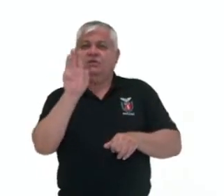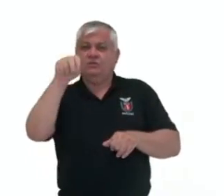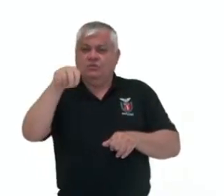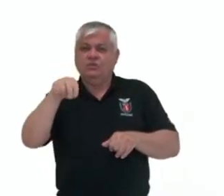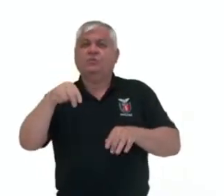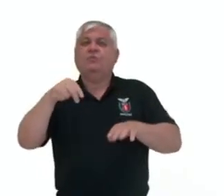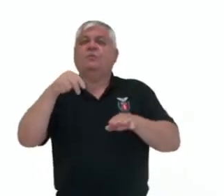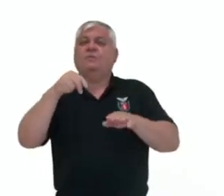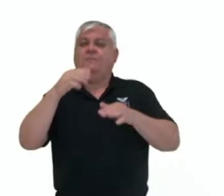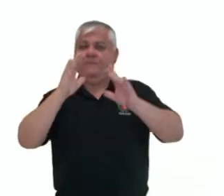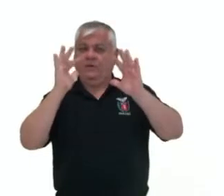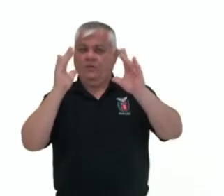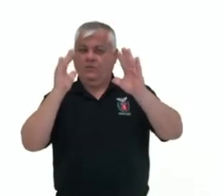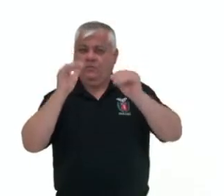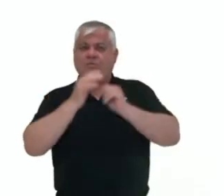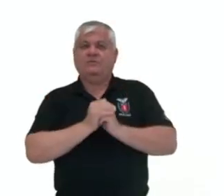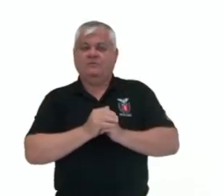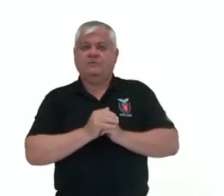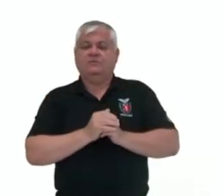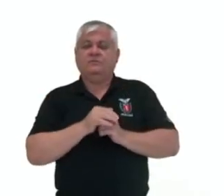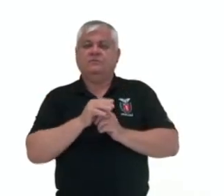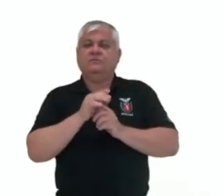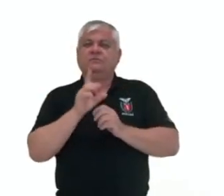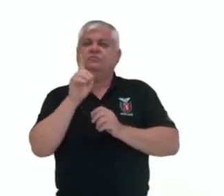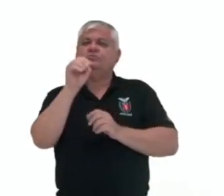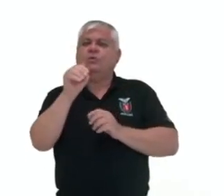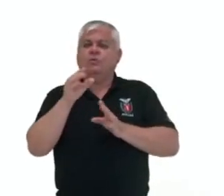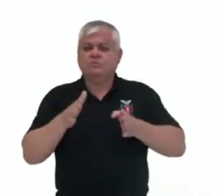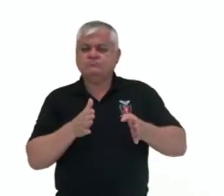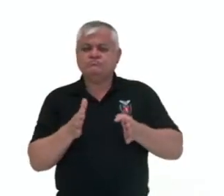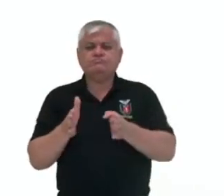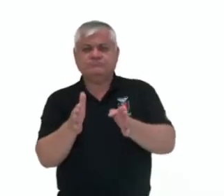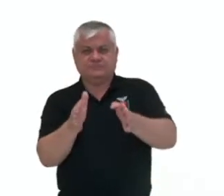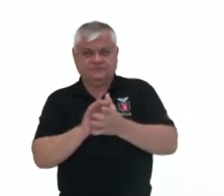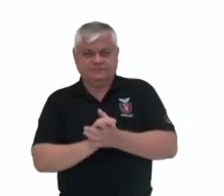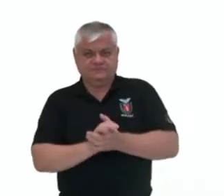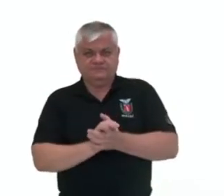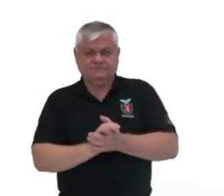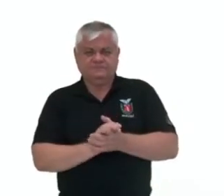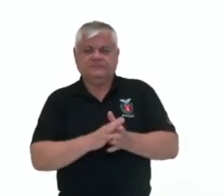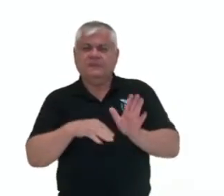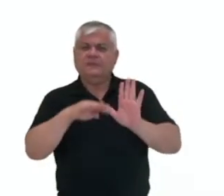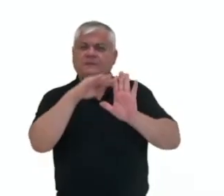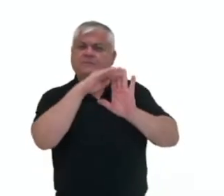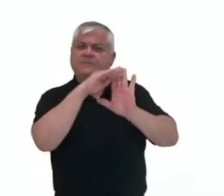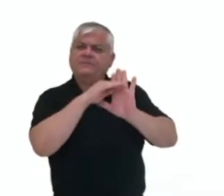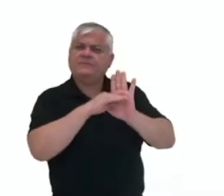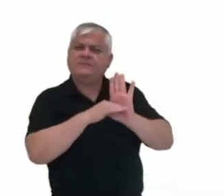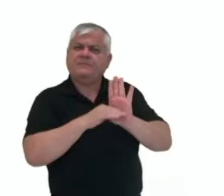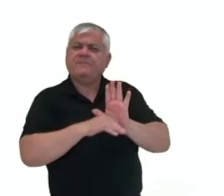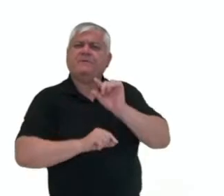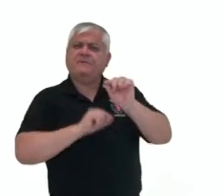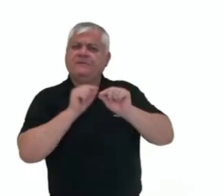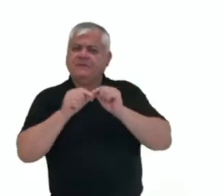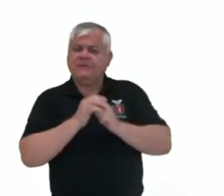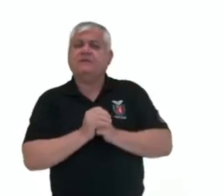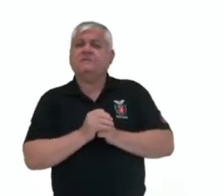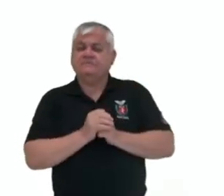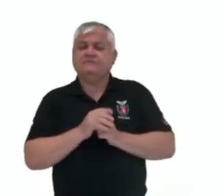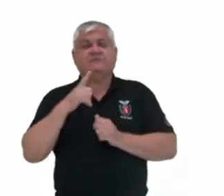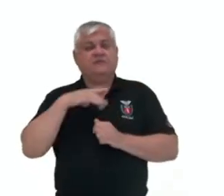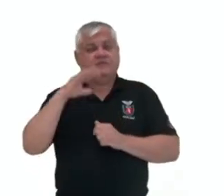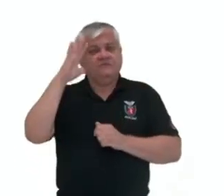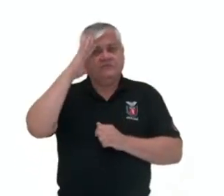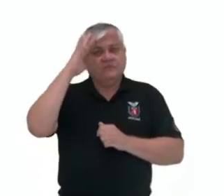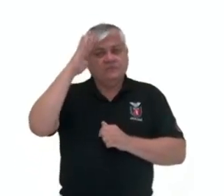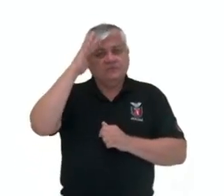um esporte de combate. Quais são os seus princípios? Então, quando a gente fala em lutas, as lutas geralmente têm filosofias